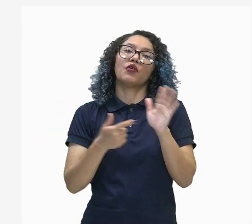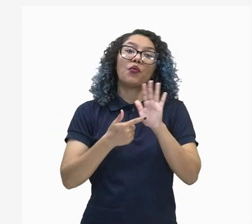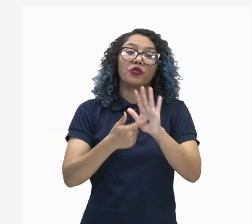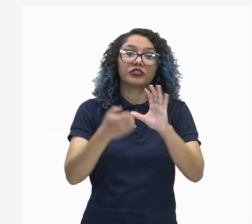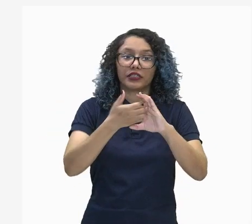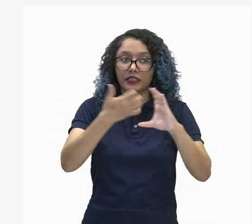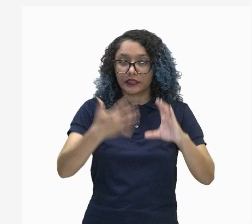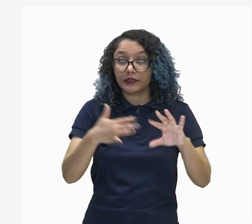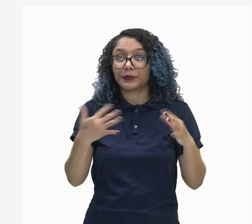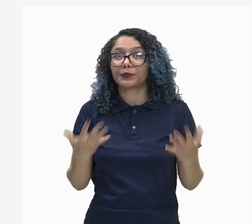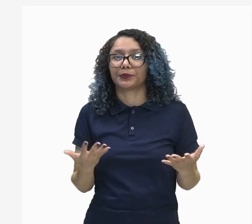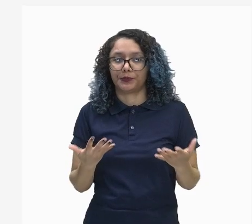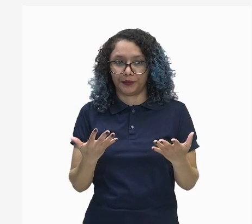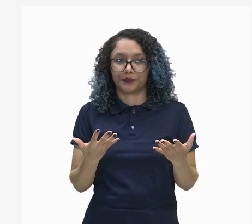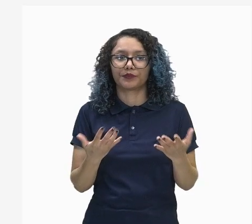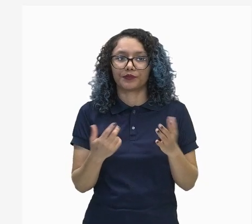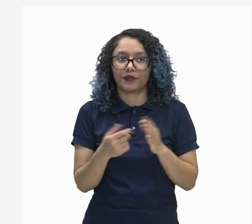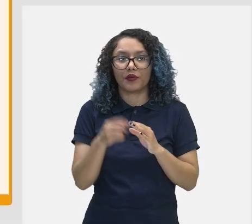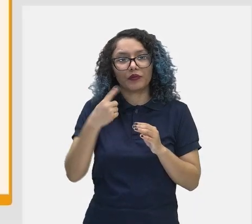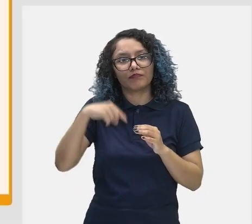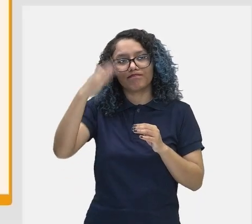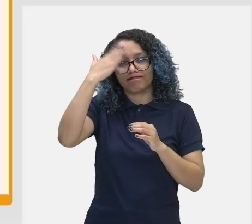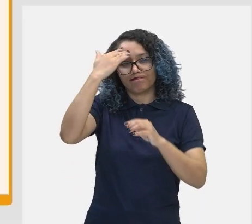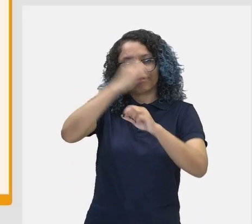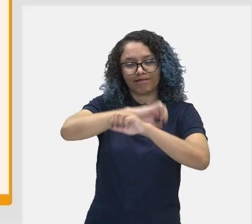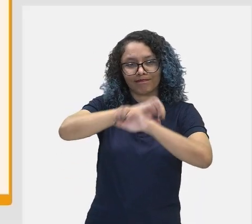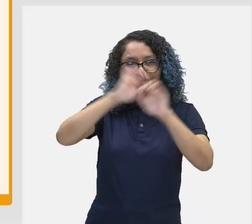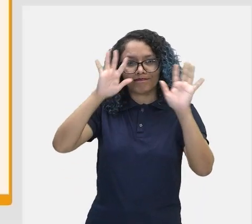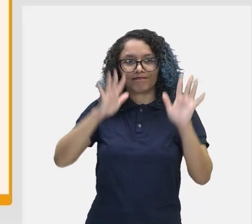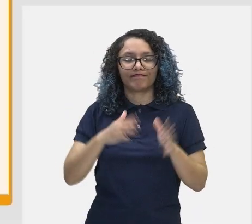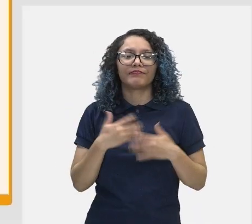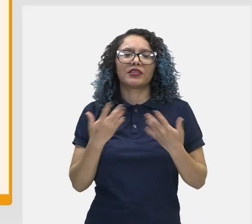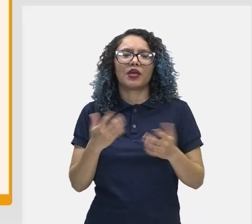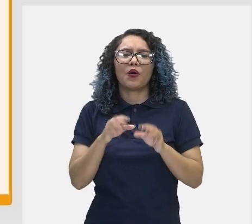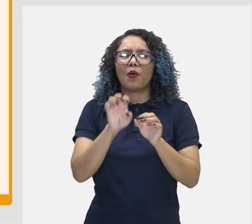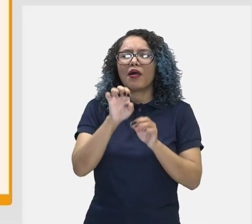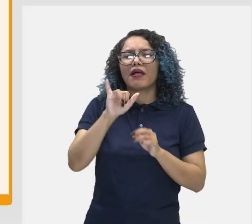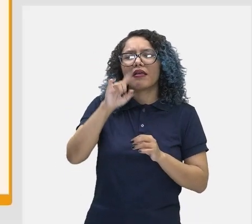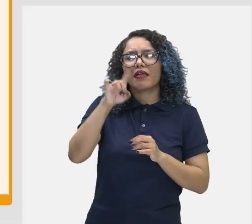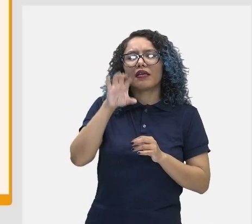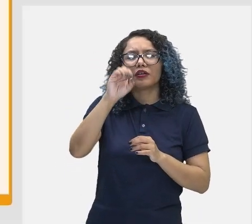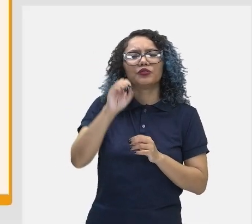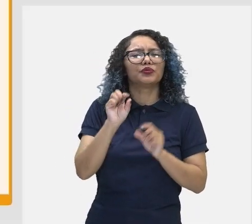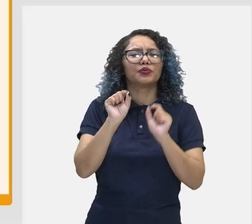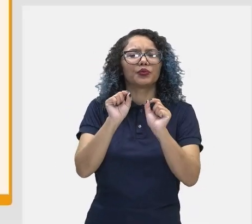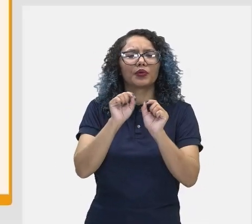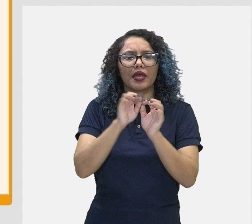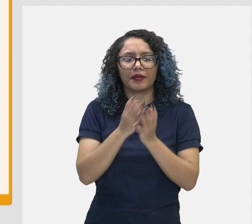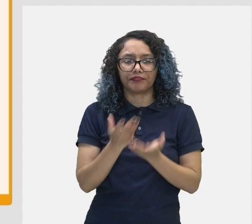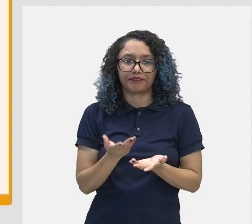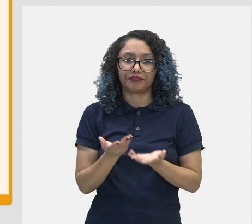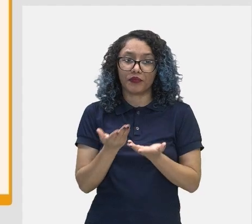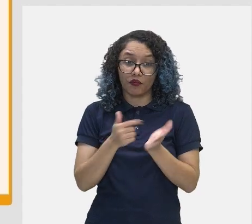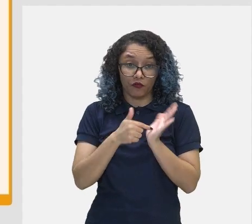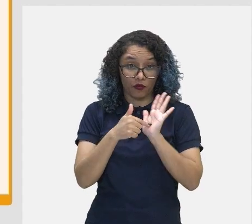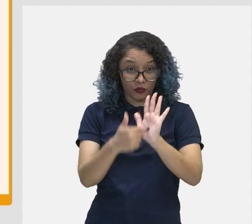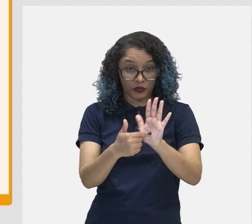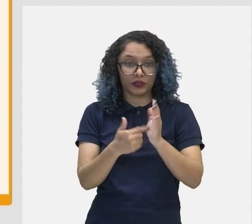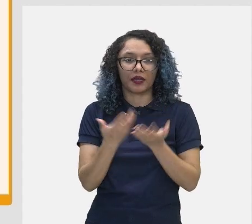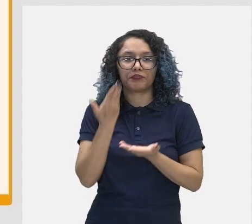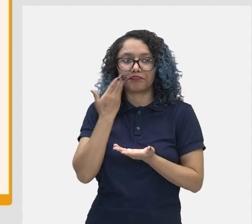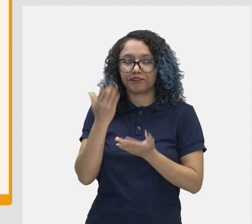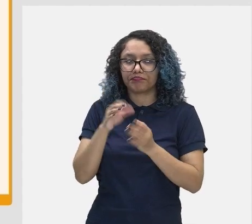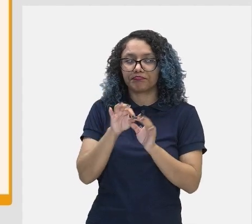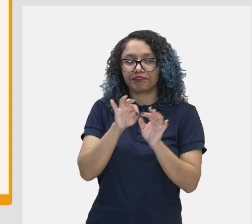desse gráfico, para que a gente possa entender melhor. Esses eixos, o que são? Então, foi falado ali sobre os eixos. Então, nós temos o eixo horizontal,